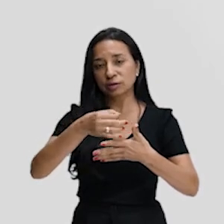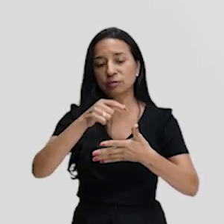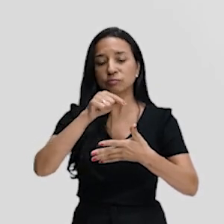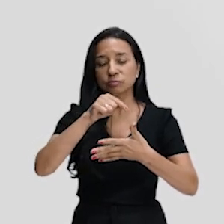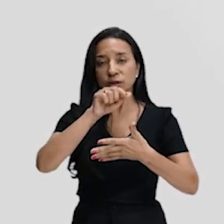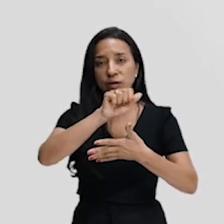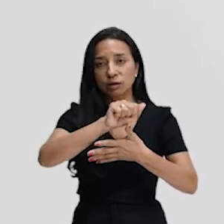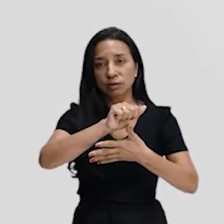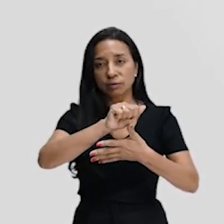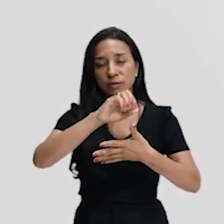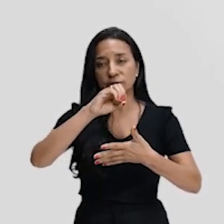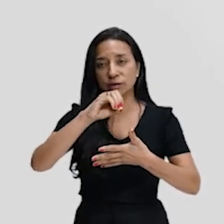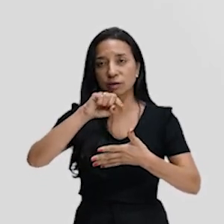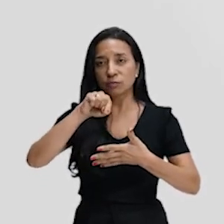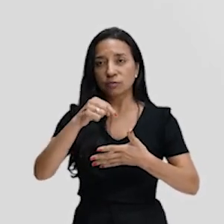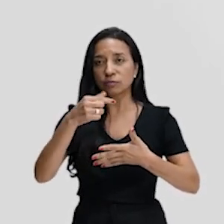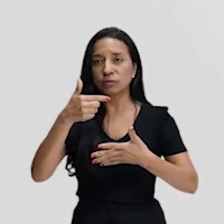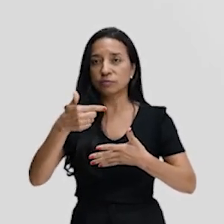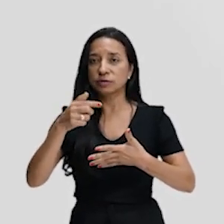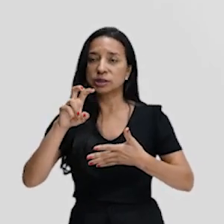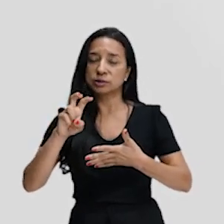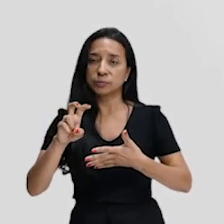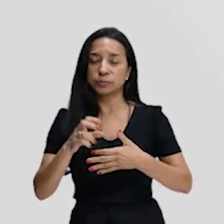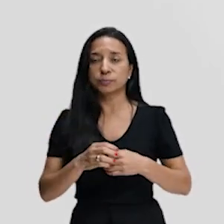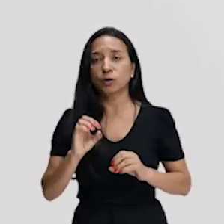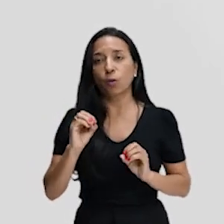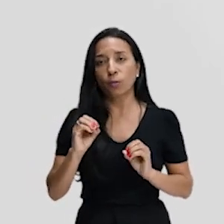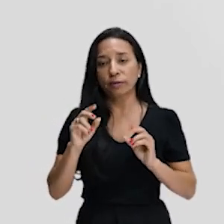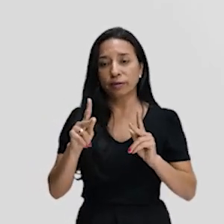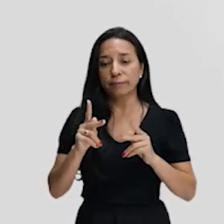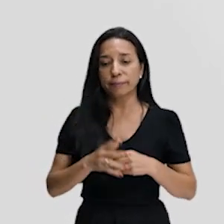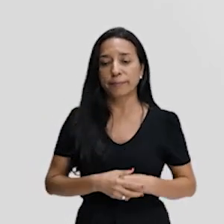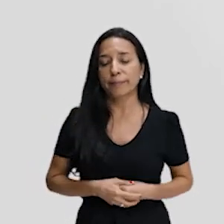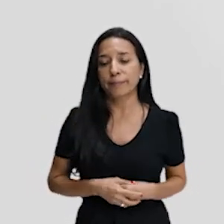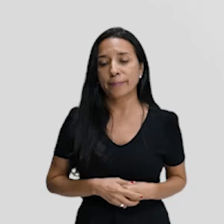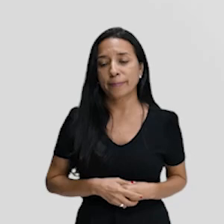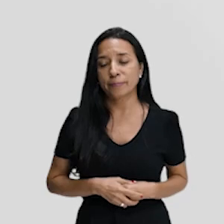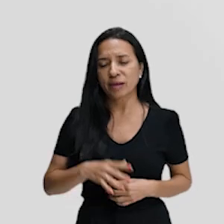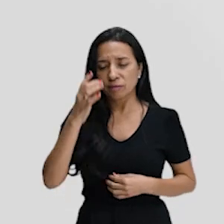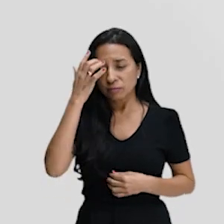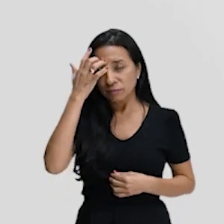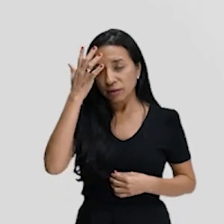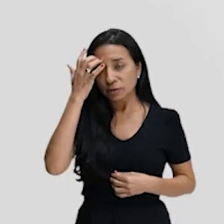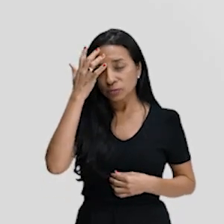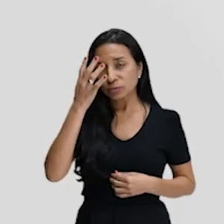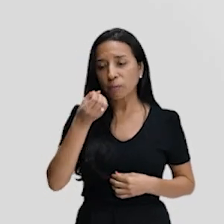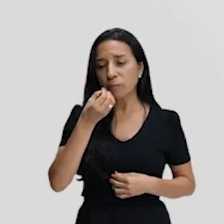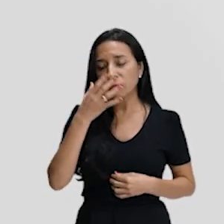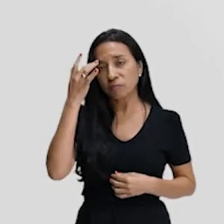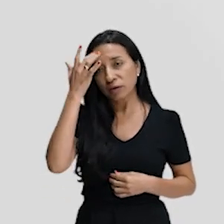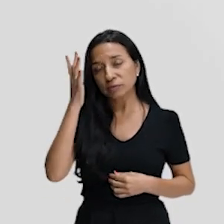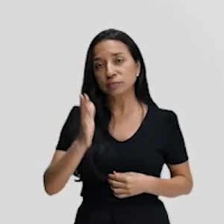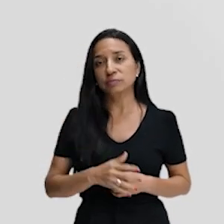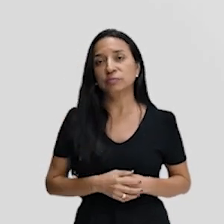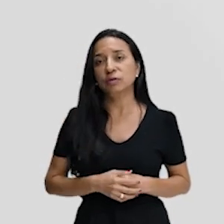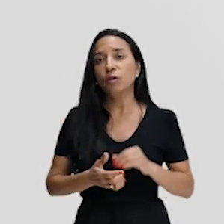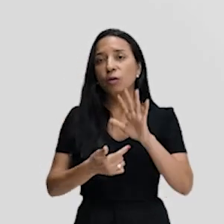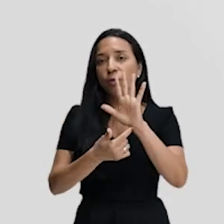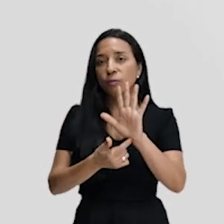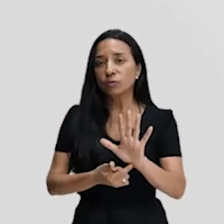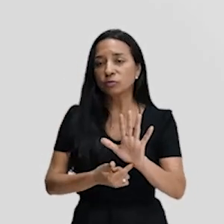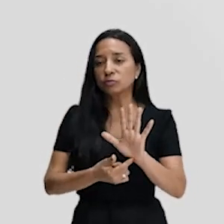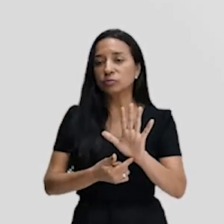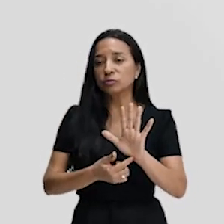A, né, 0,25. Ok? Veja como é bem fácil. Eu demonstrei aqui, né, falei da regra da